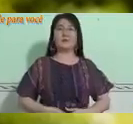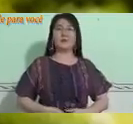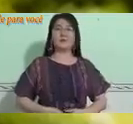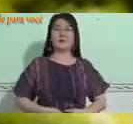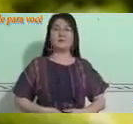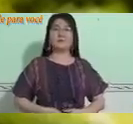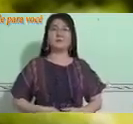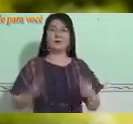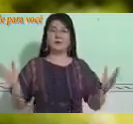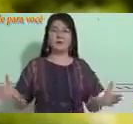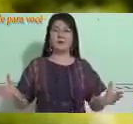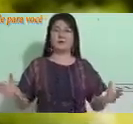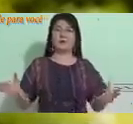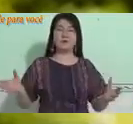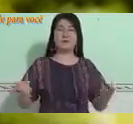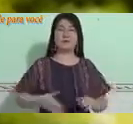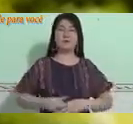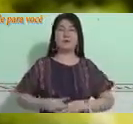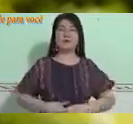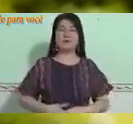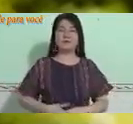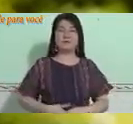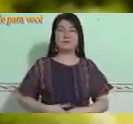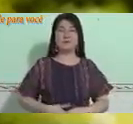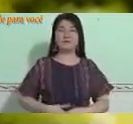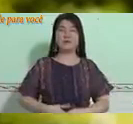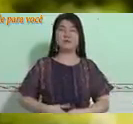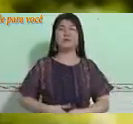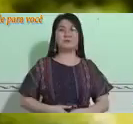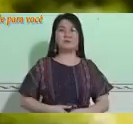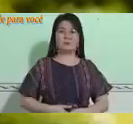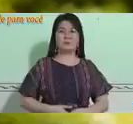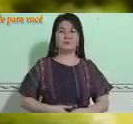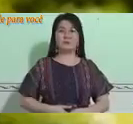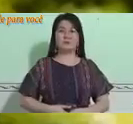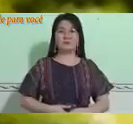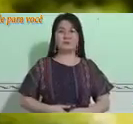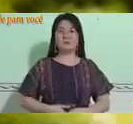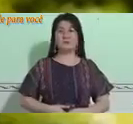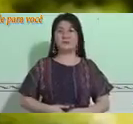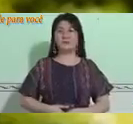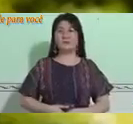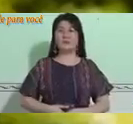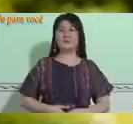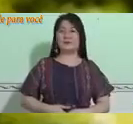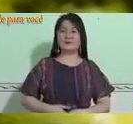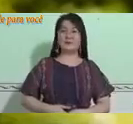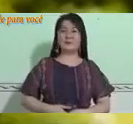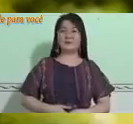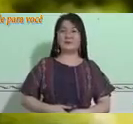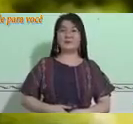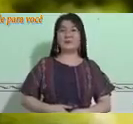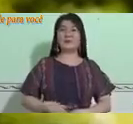arroxeada, respiração mais rápida que o normal, nariz muito aberto, cansaço excessivo,